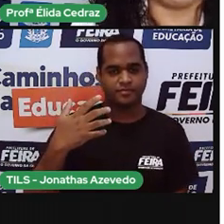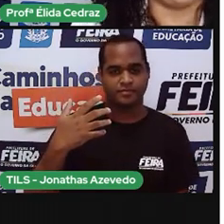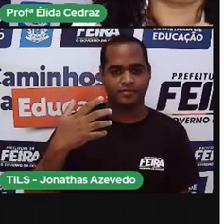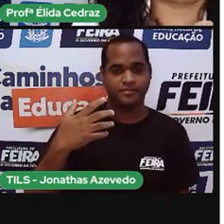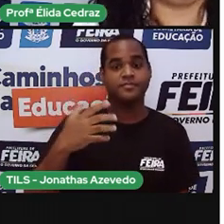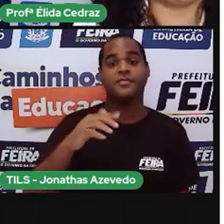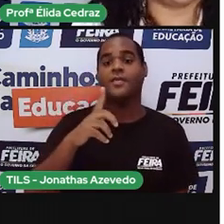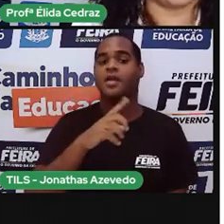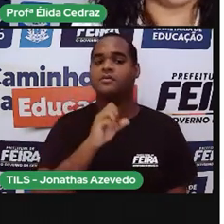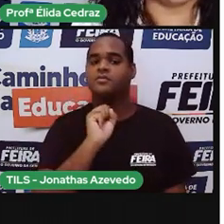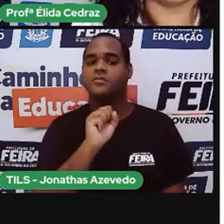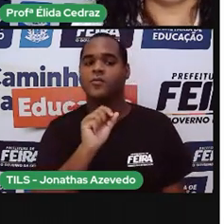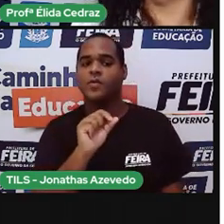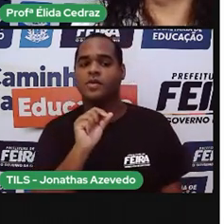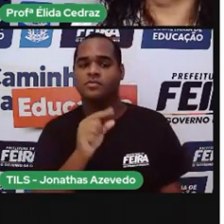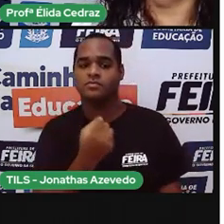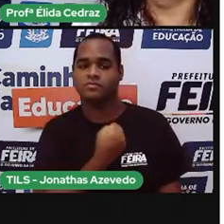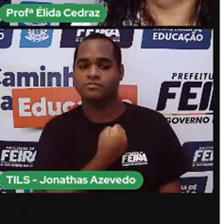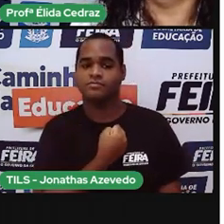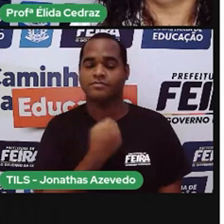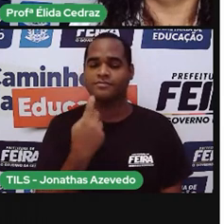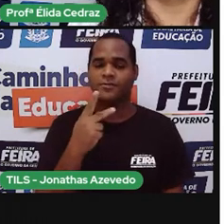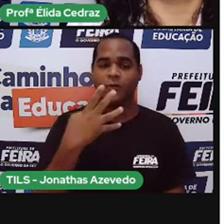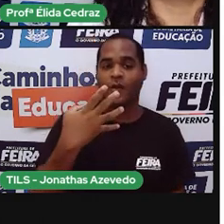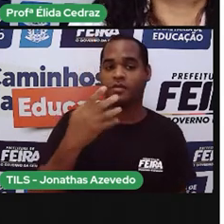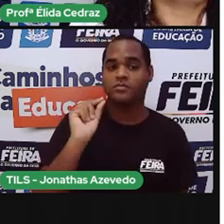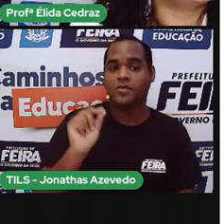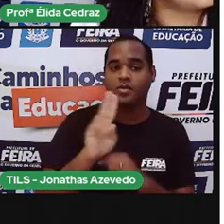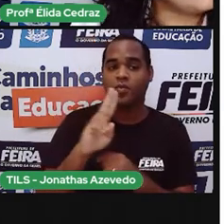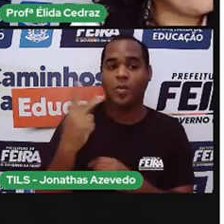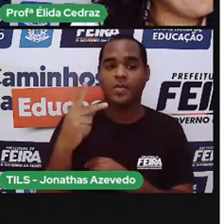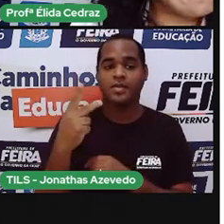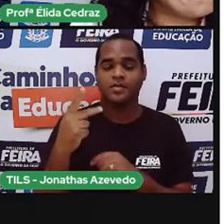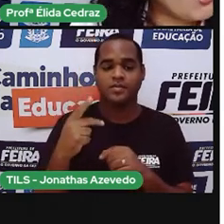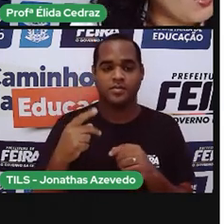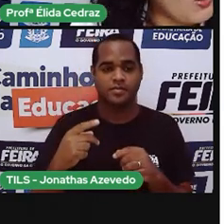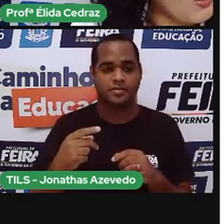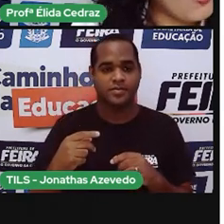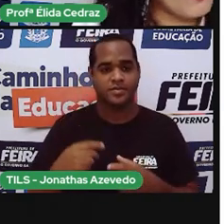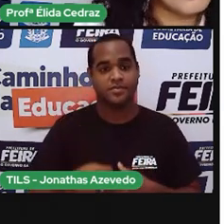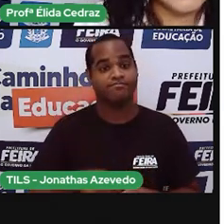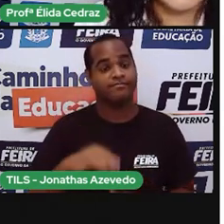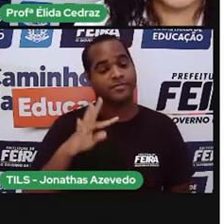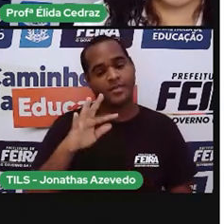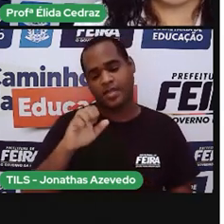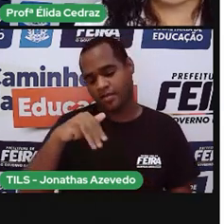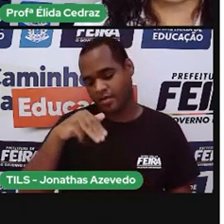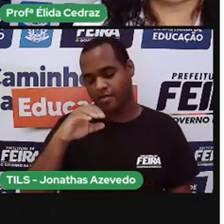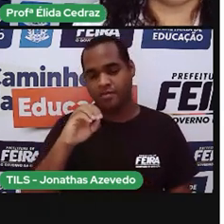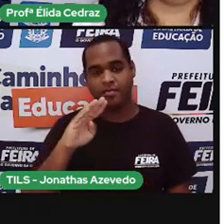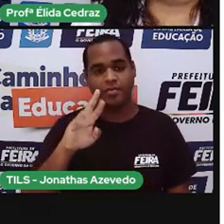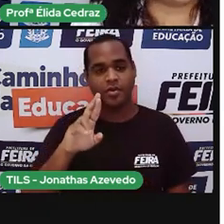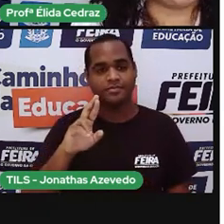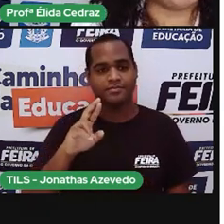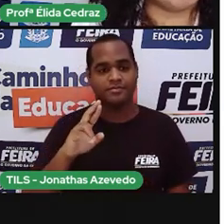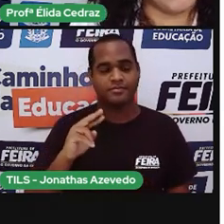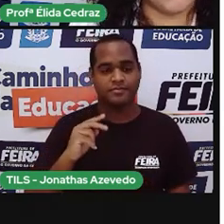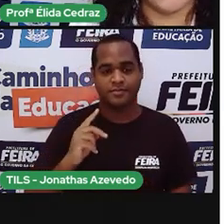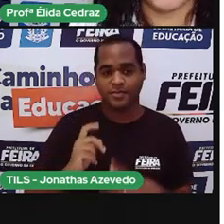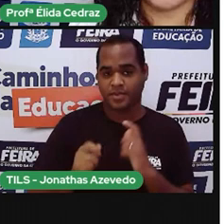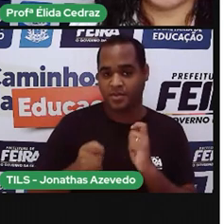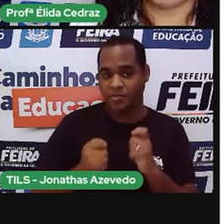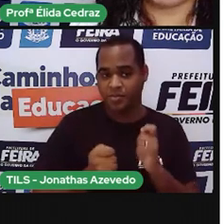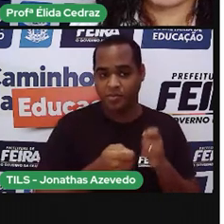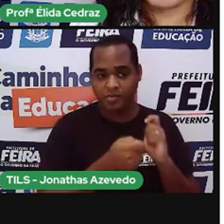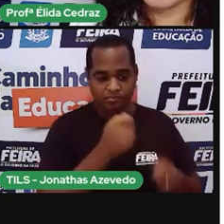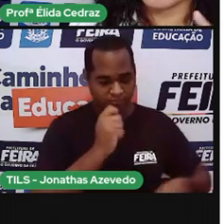qual é o nome daquele neste domingo o pão bom isso mesmo então